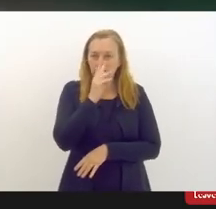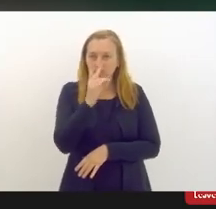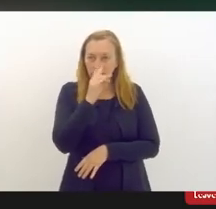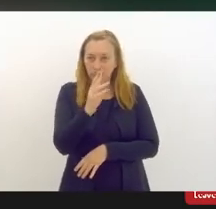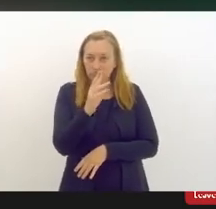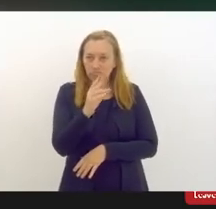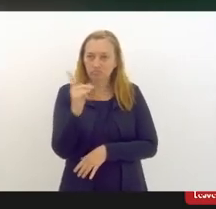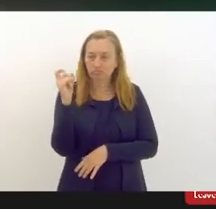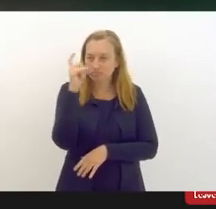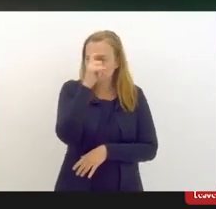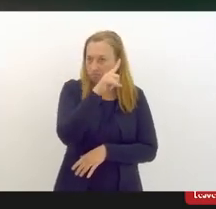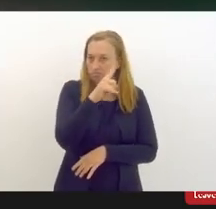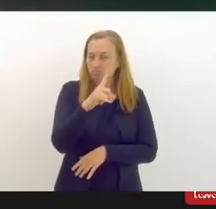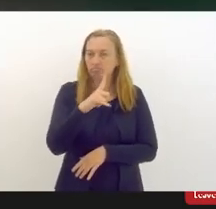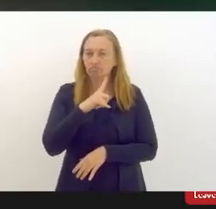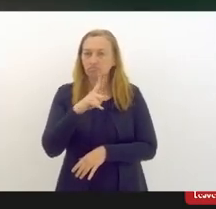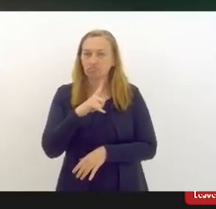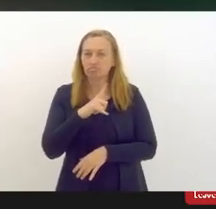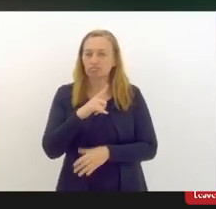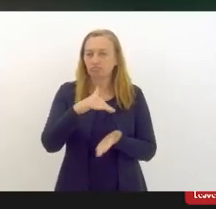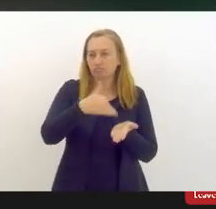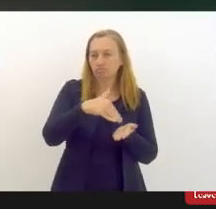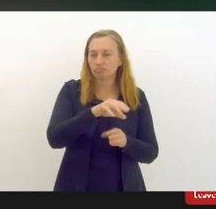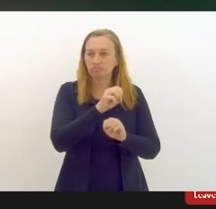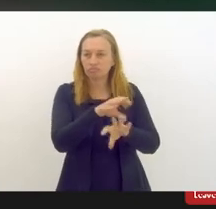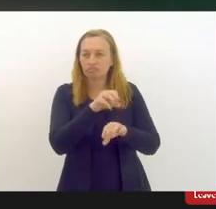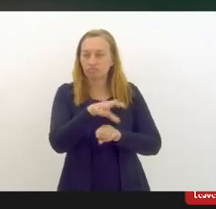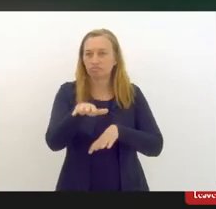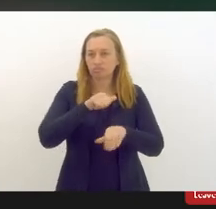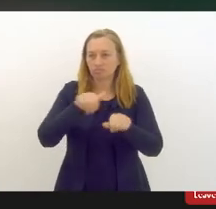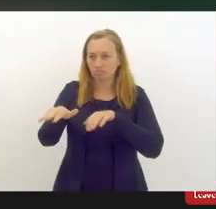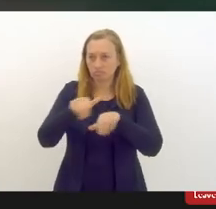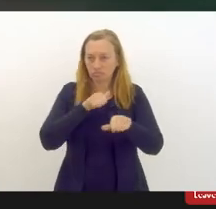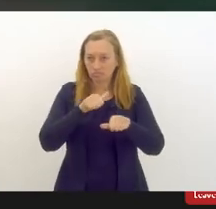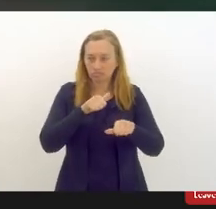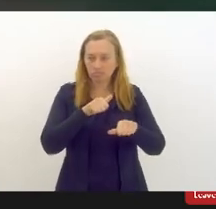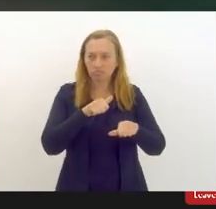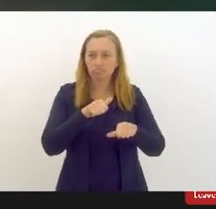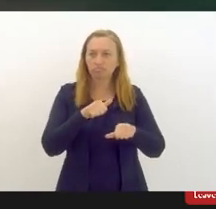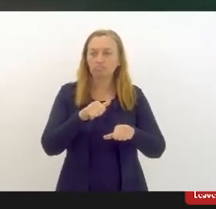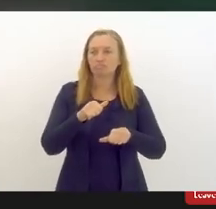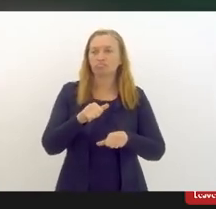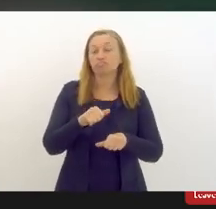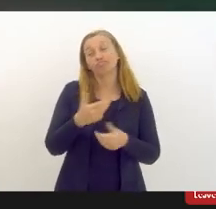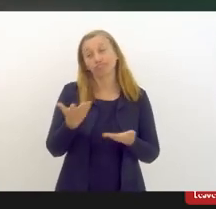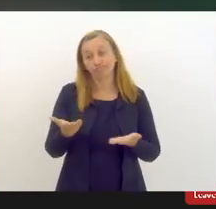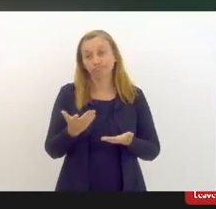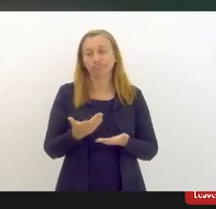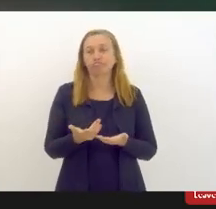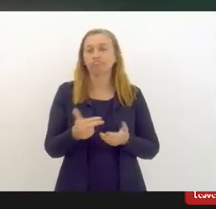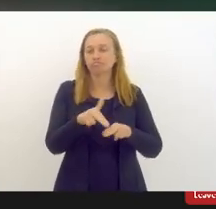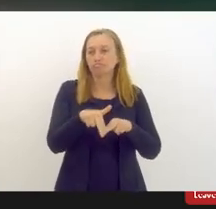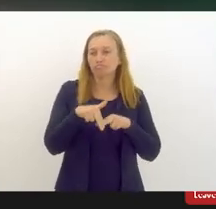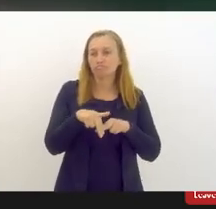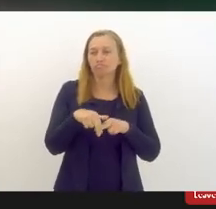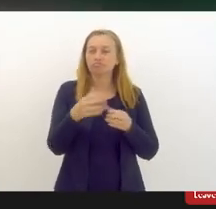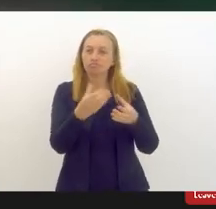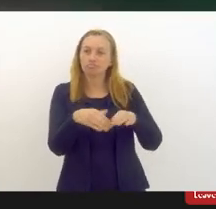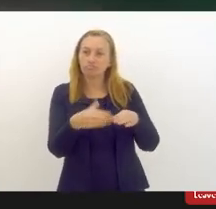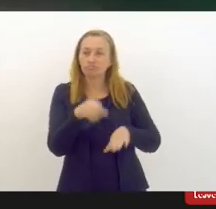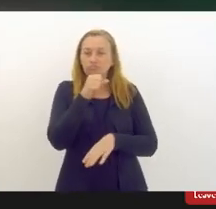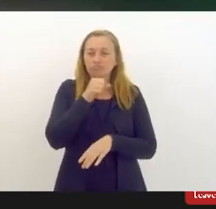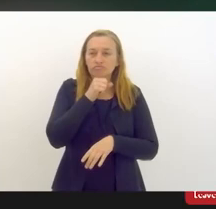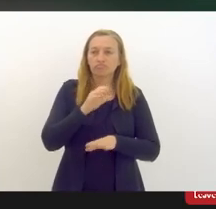das dificuldades que a SEDUC relata na convocação desses candidatos vem daí, né? O fato de serem concursos